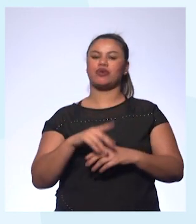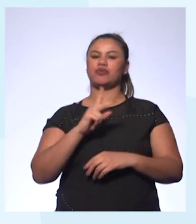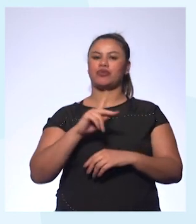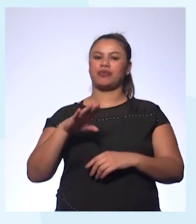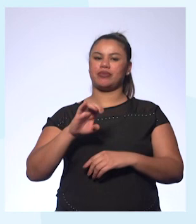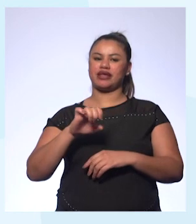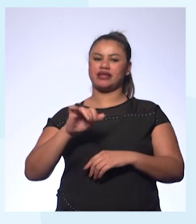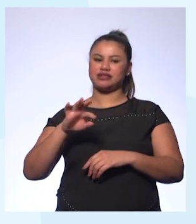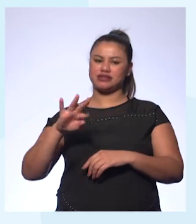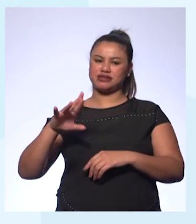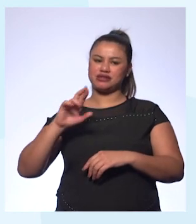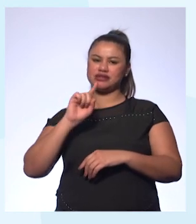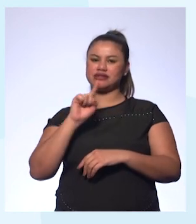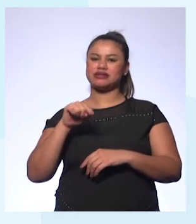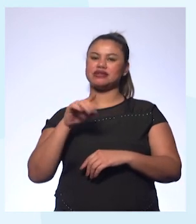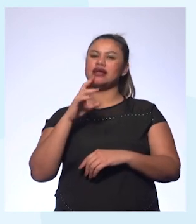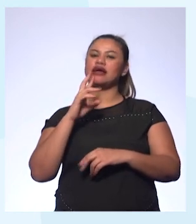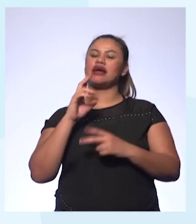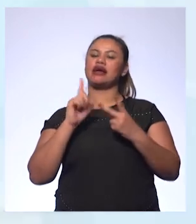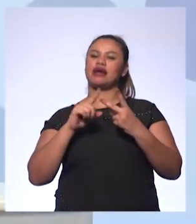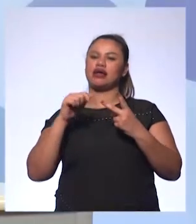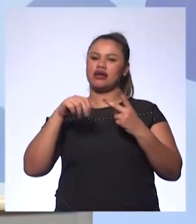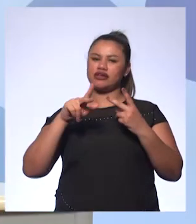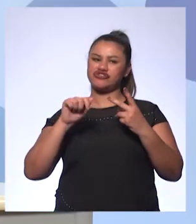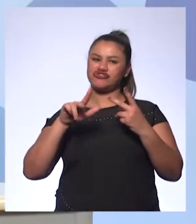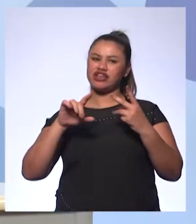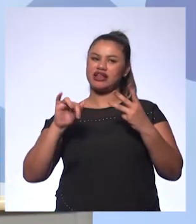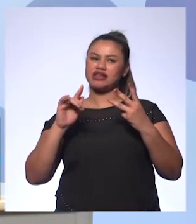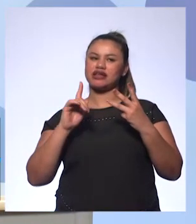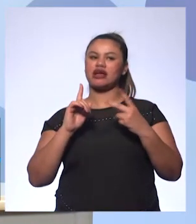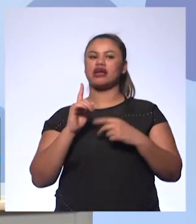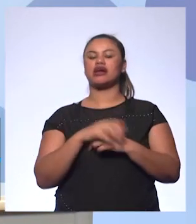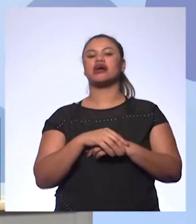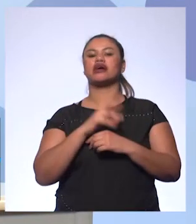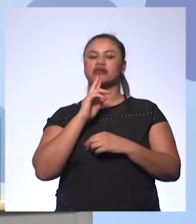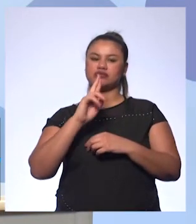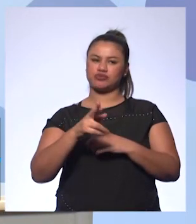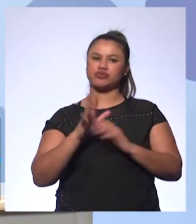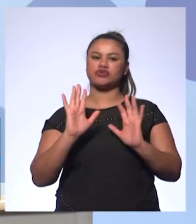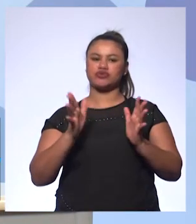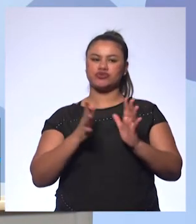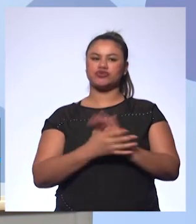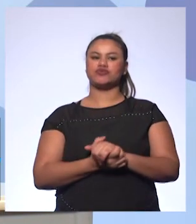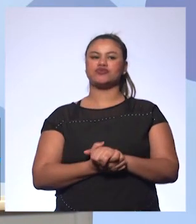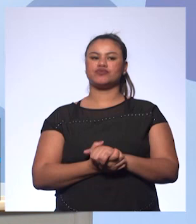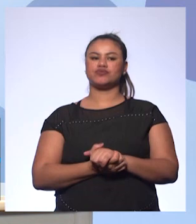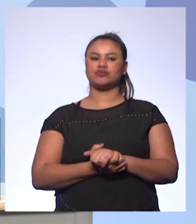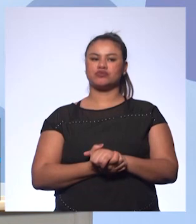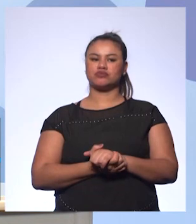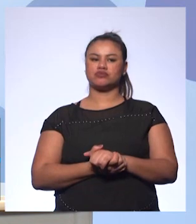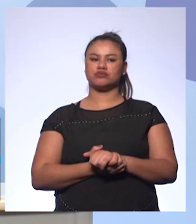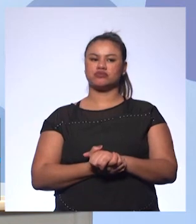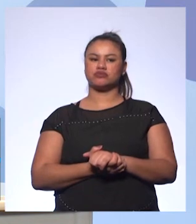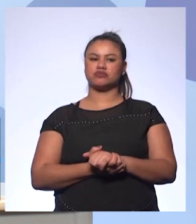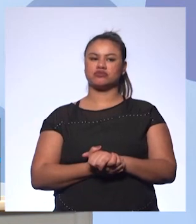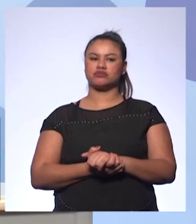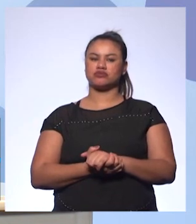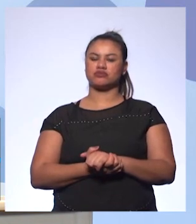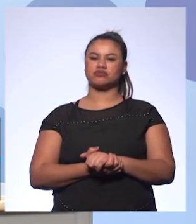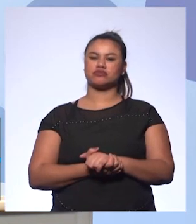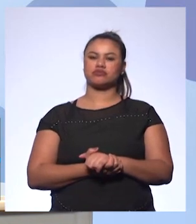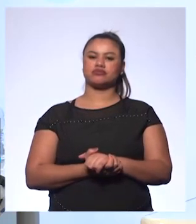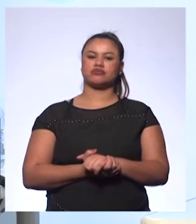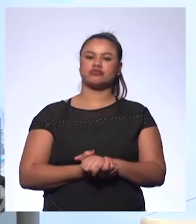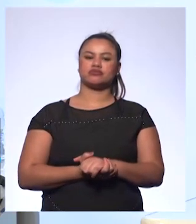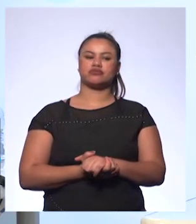Beatriz respondeu né Vitória só a professora Beatriz a professora Angélica she will get married in two thousand and twenty